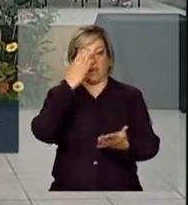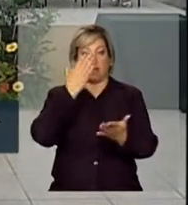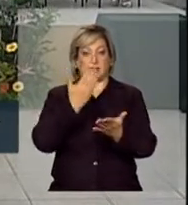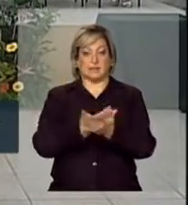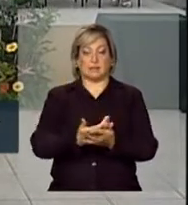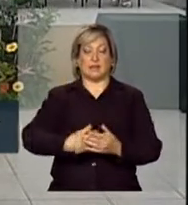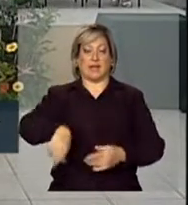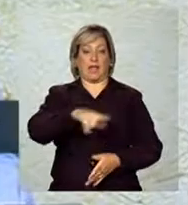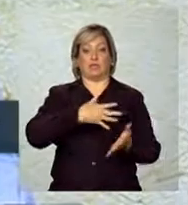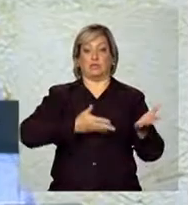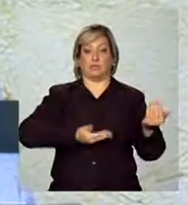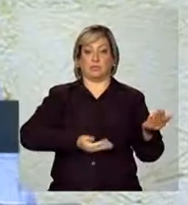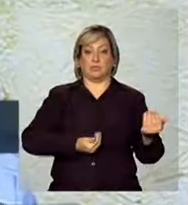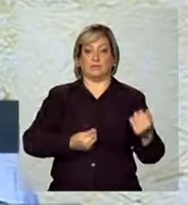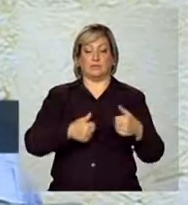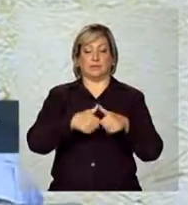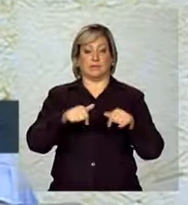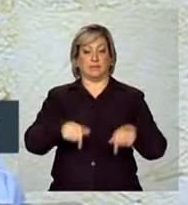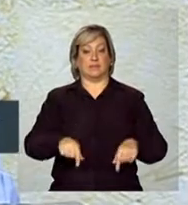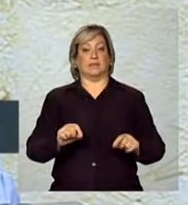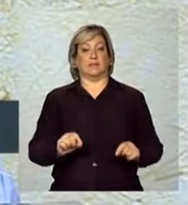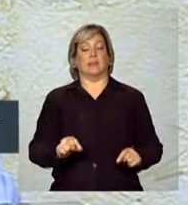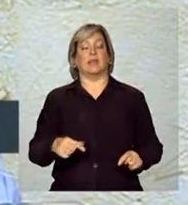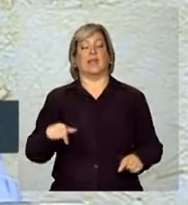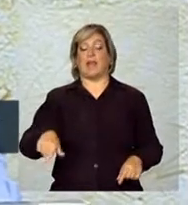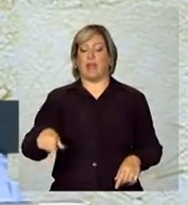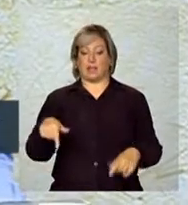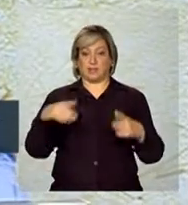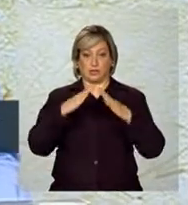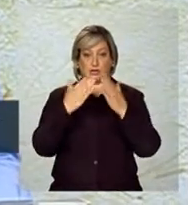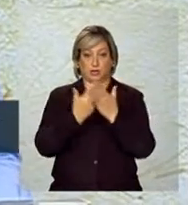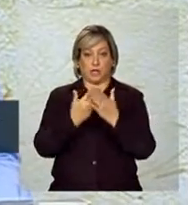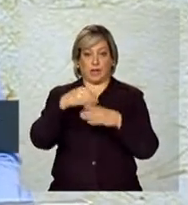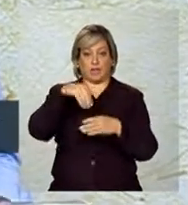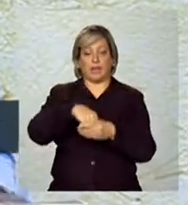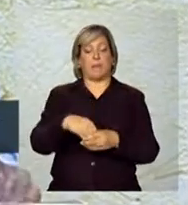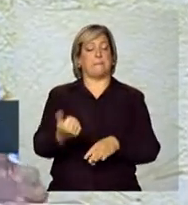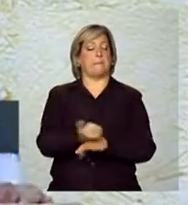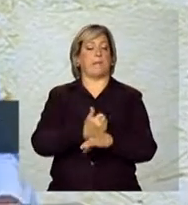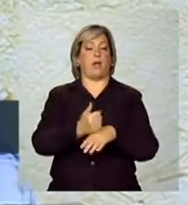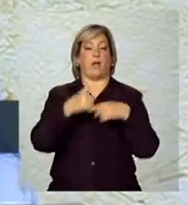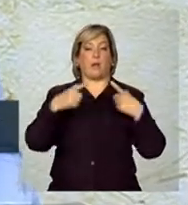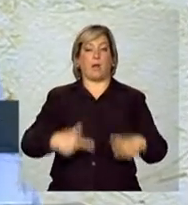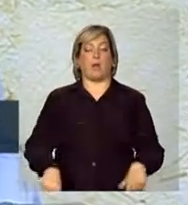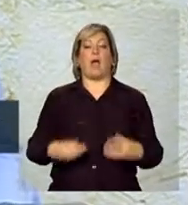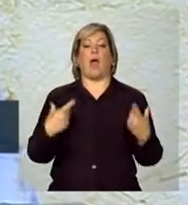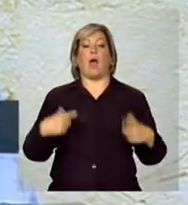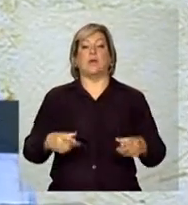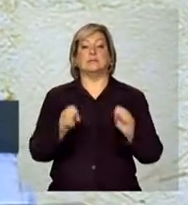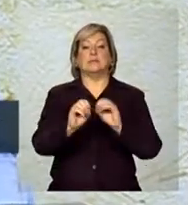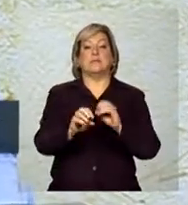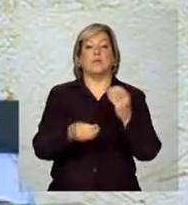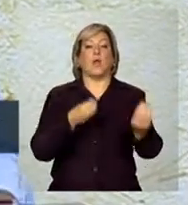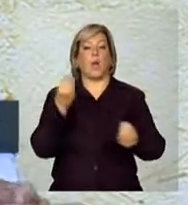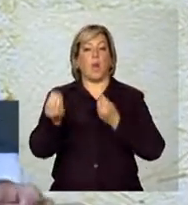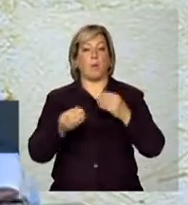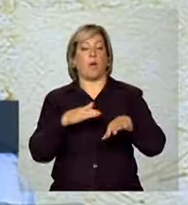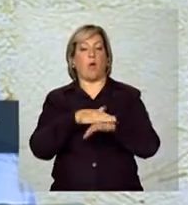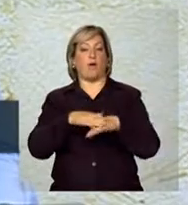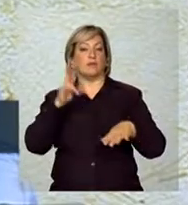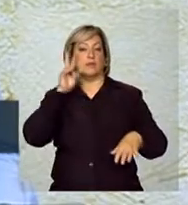essa juventude aqui é o melhor espaço onde possamos está discutindo a promoção a prevenção